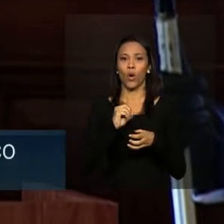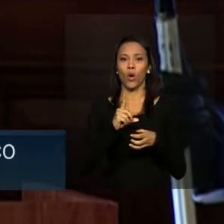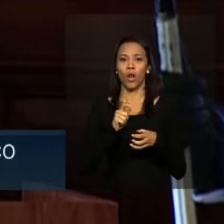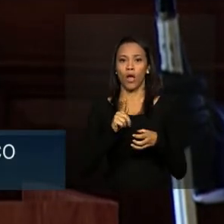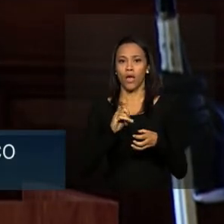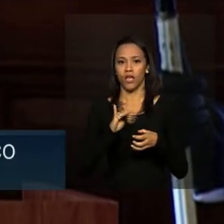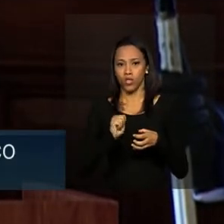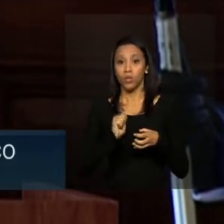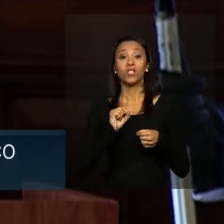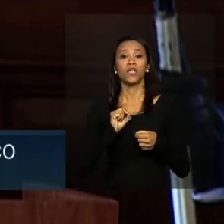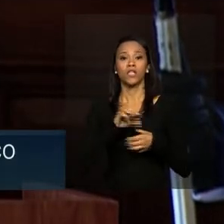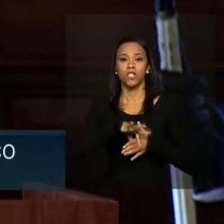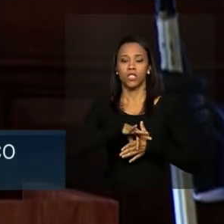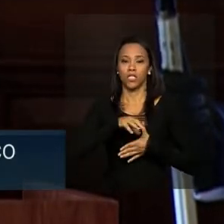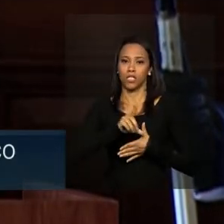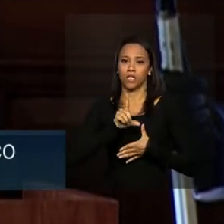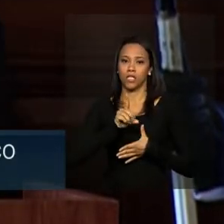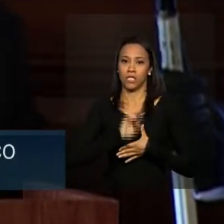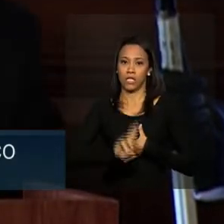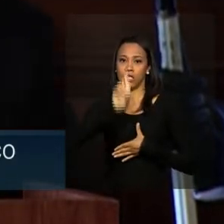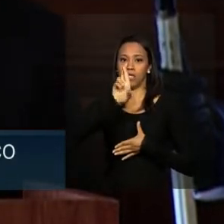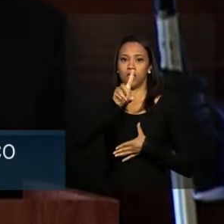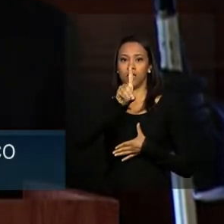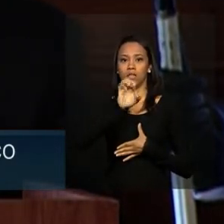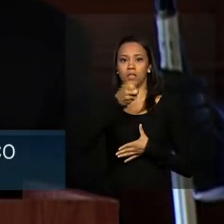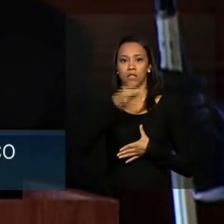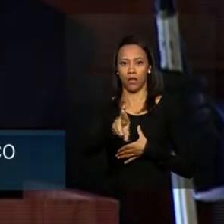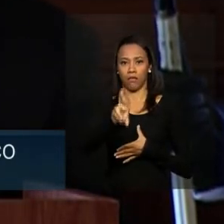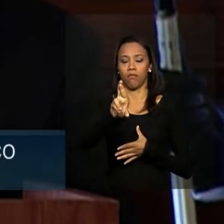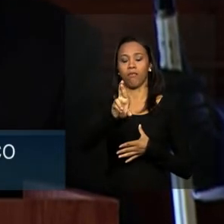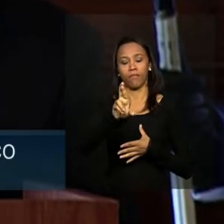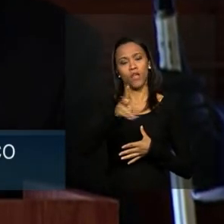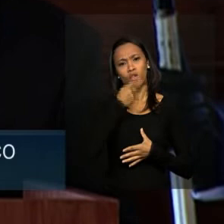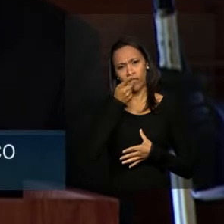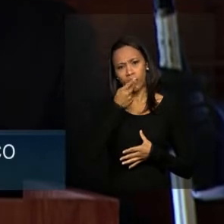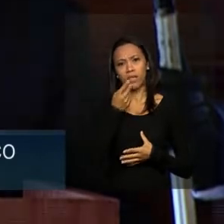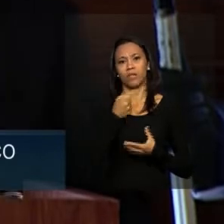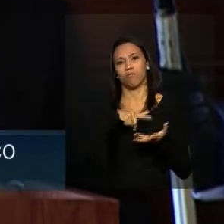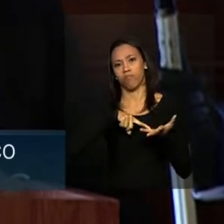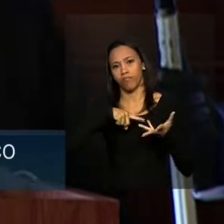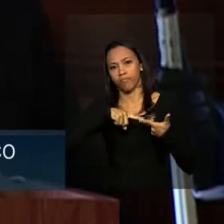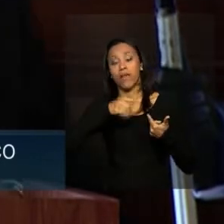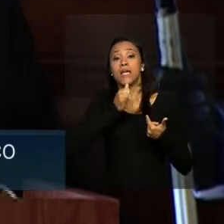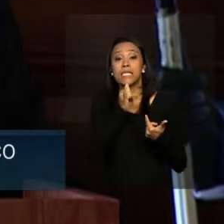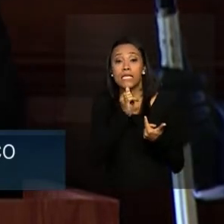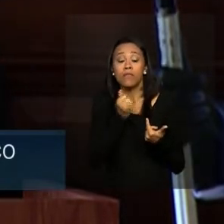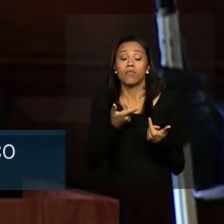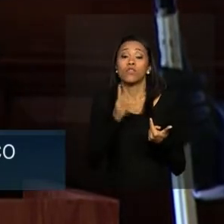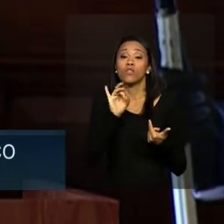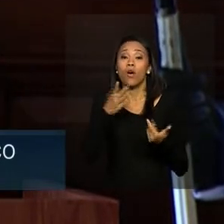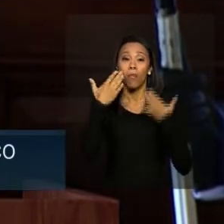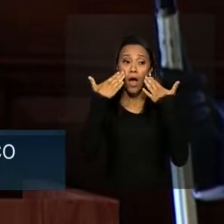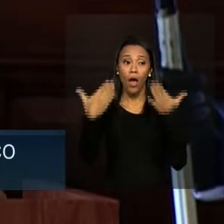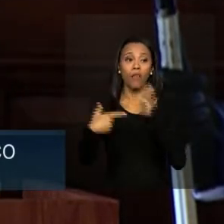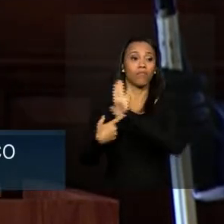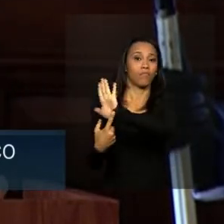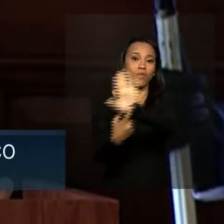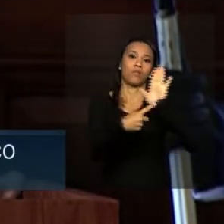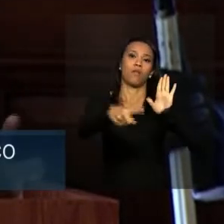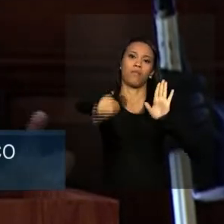nas decisões da Câmara dos Deputados. Estou dando esses brevíssimos exemplos apenas para revelar como